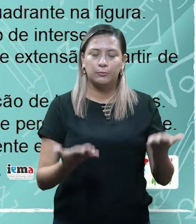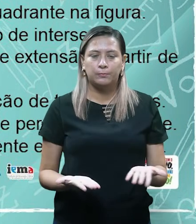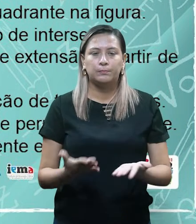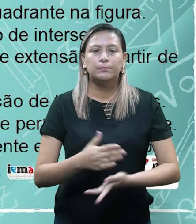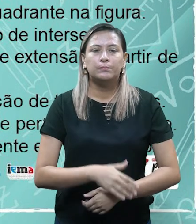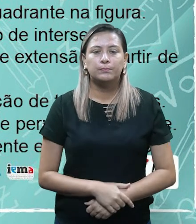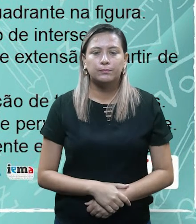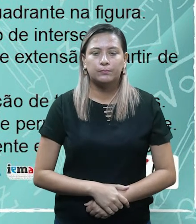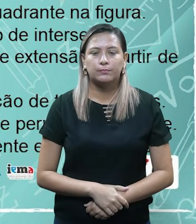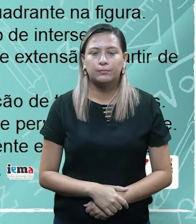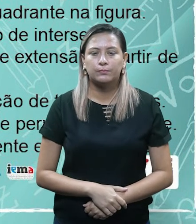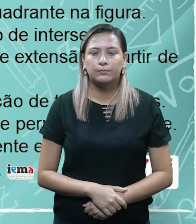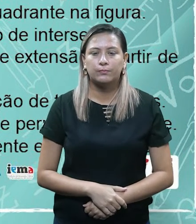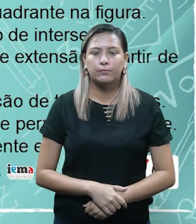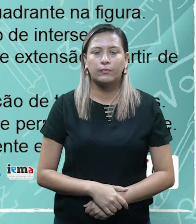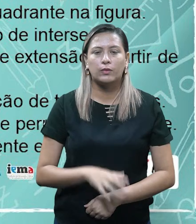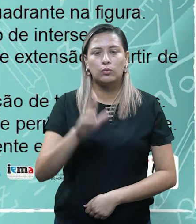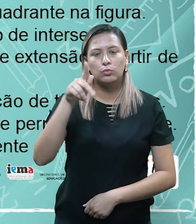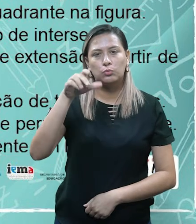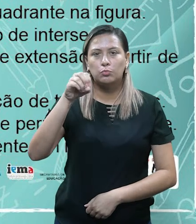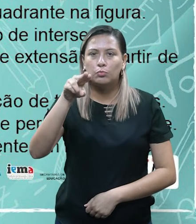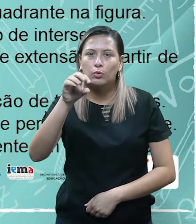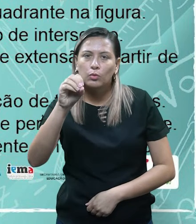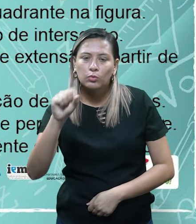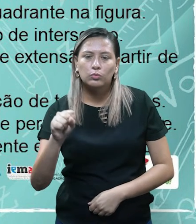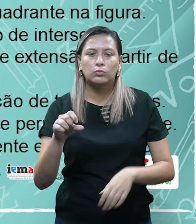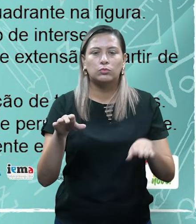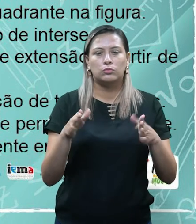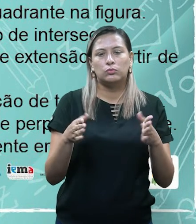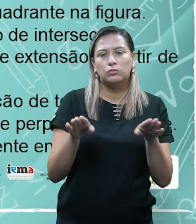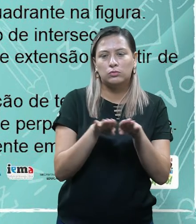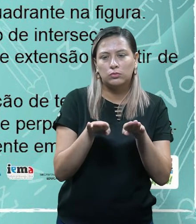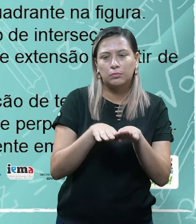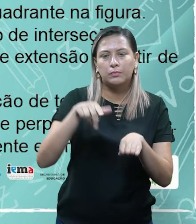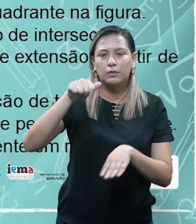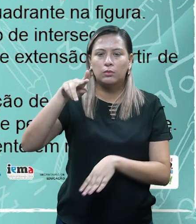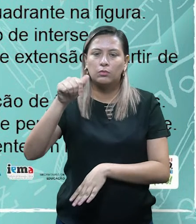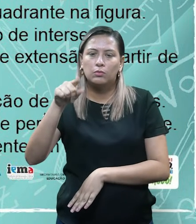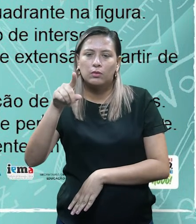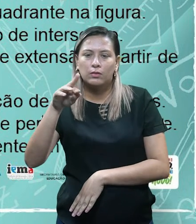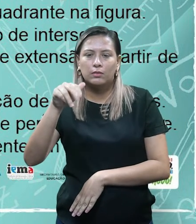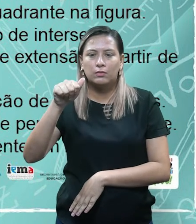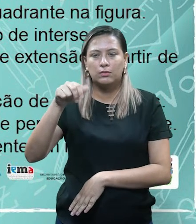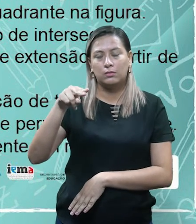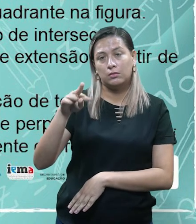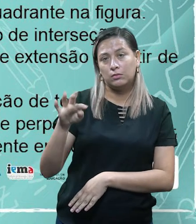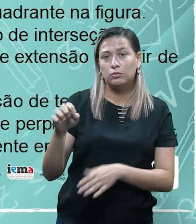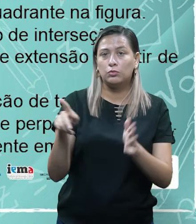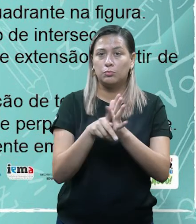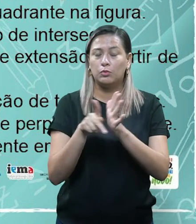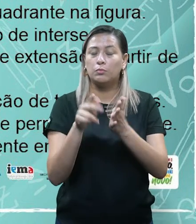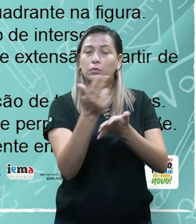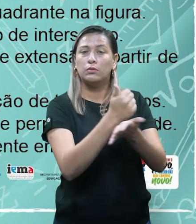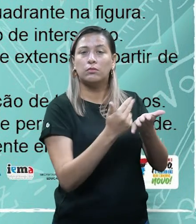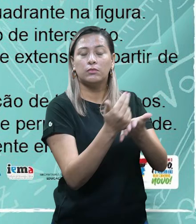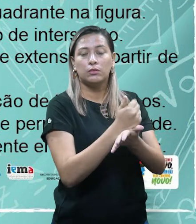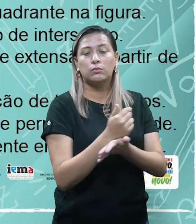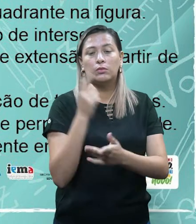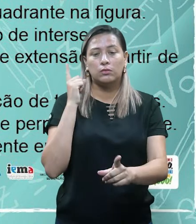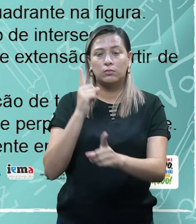pontos também, o quadrante, captura o quadrante da figura, tá? Você consegue visualizar